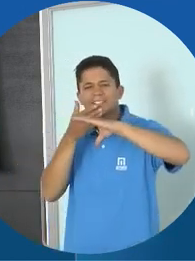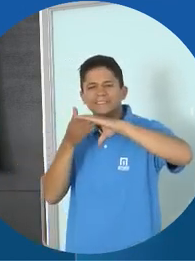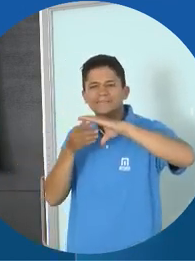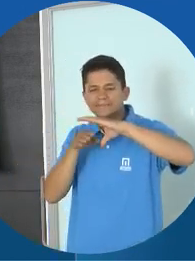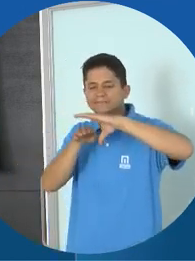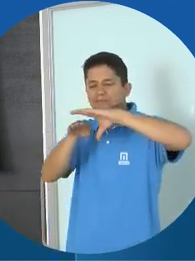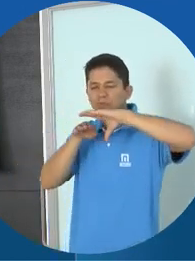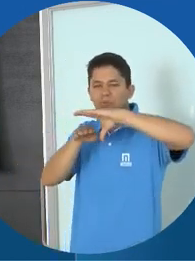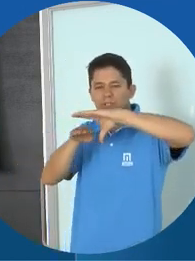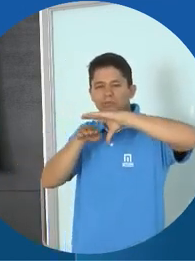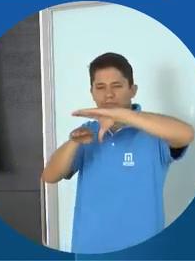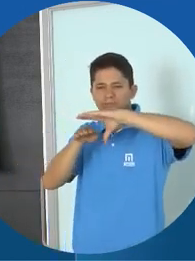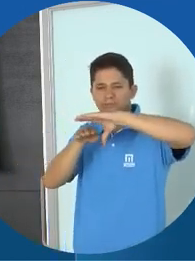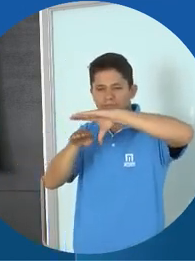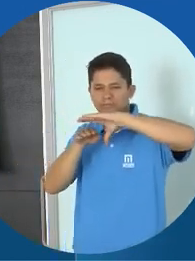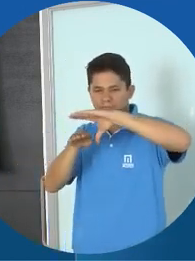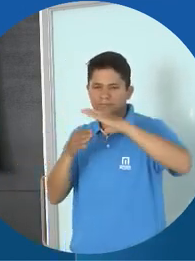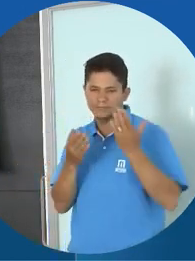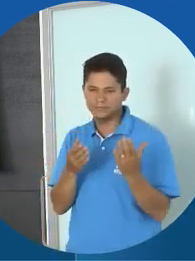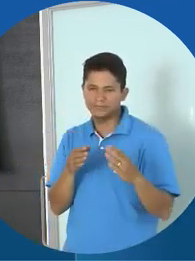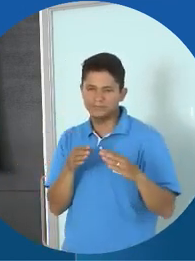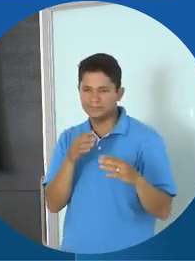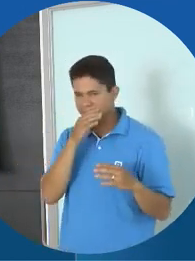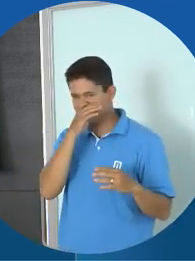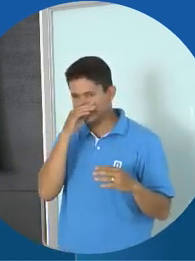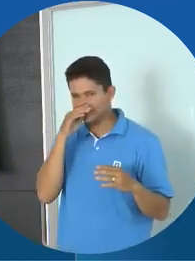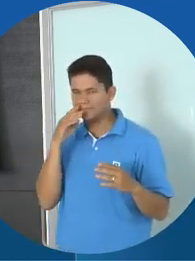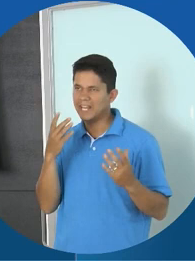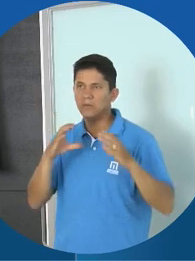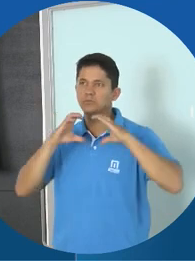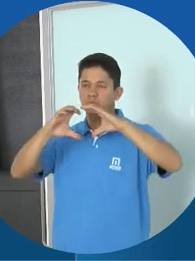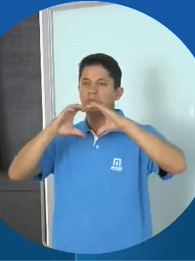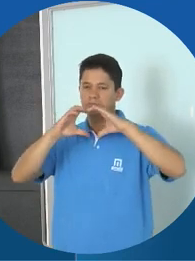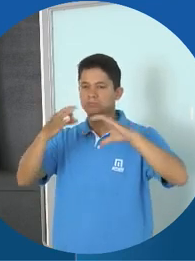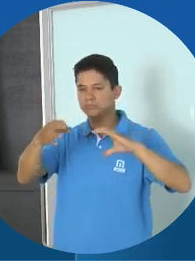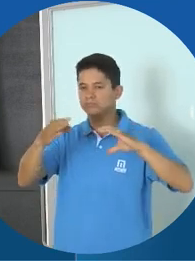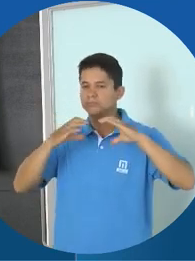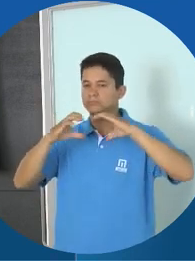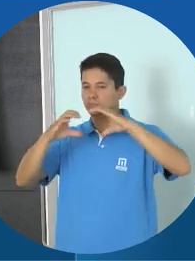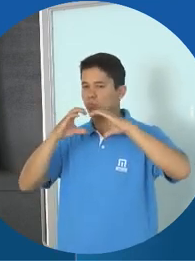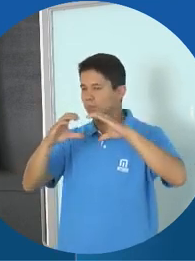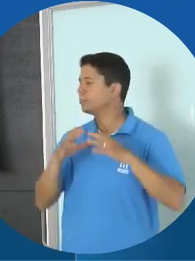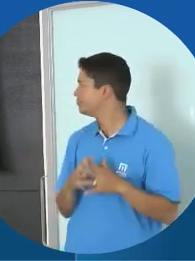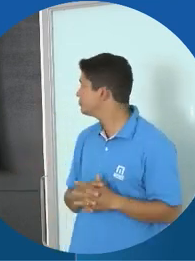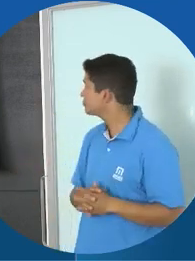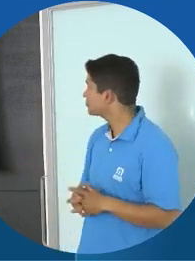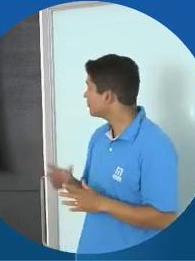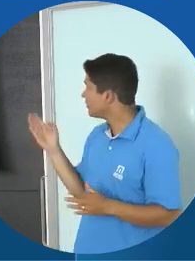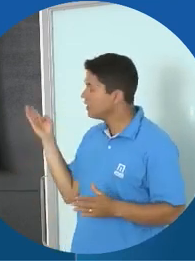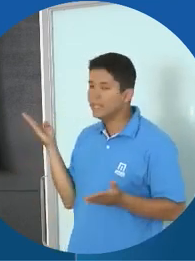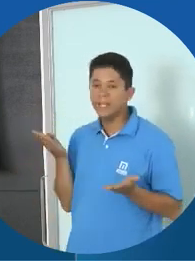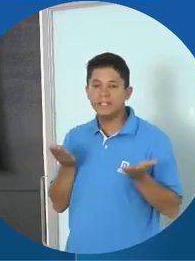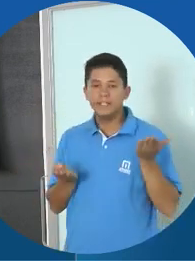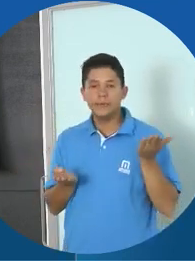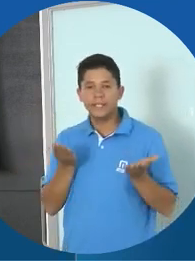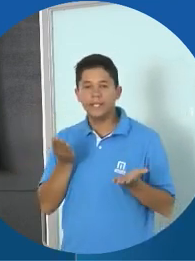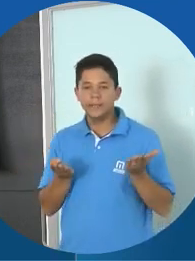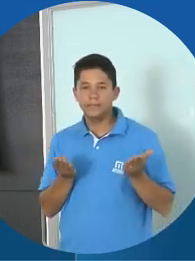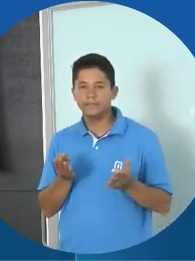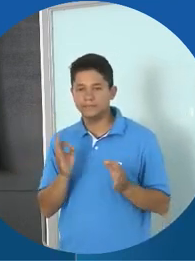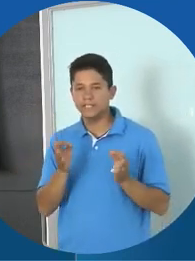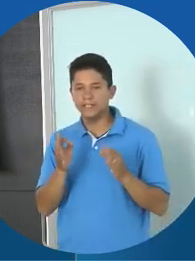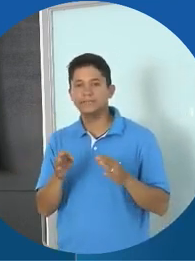em concreto e aço, mas nós precisamos ter um equilíbrio de tensões para justamente esse túnel trabalhar mais